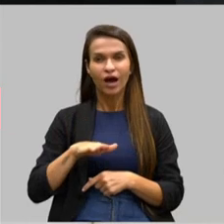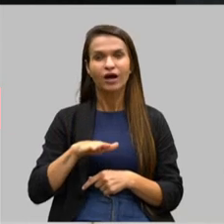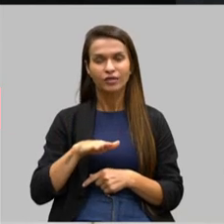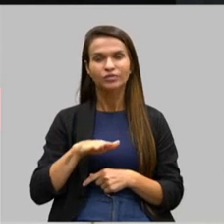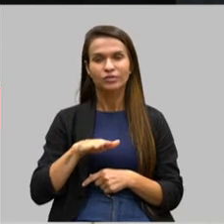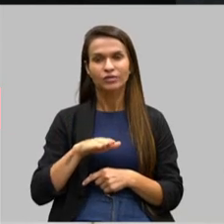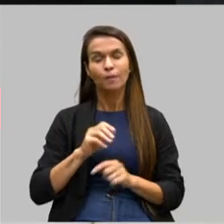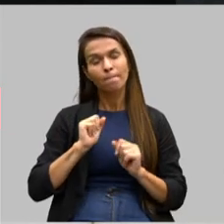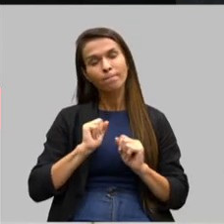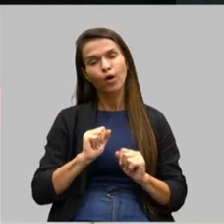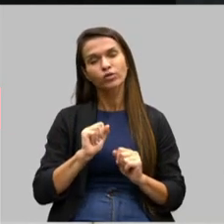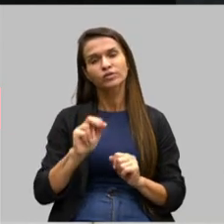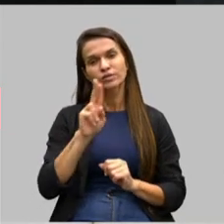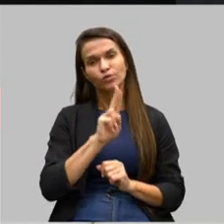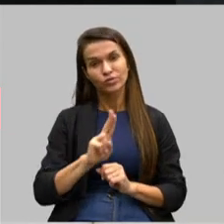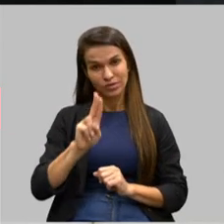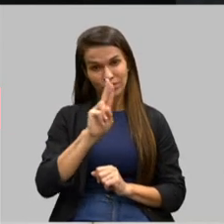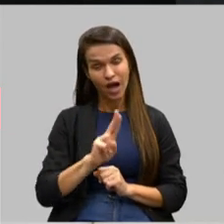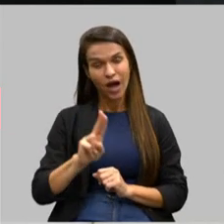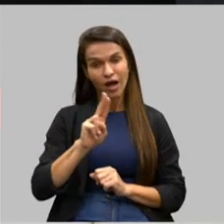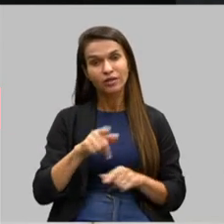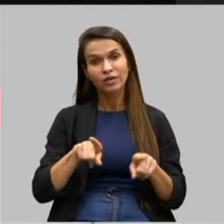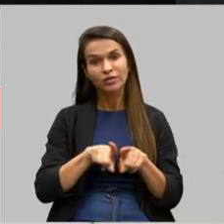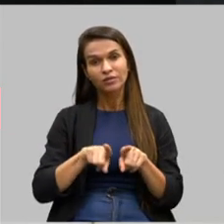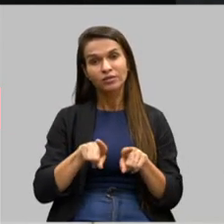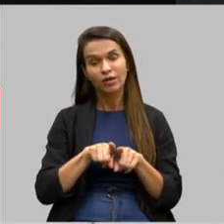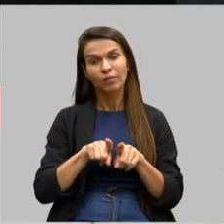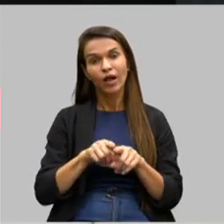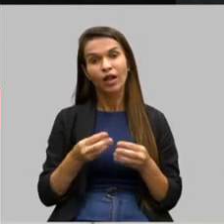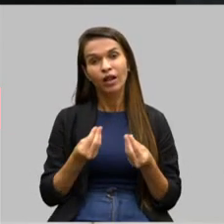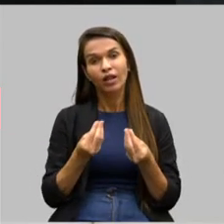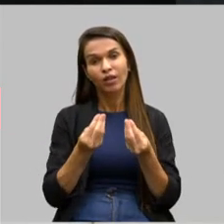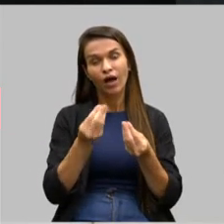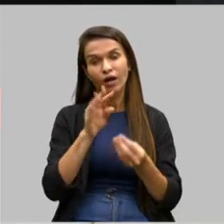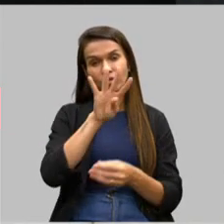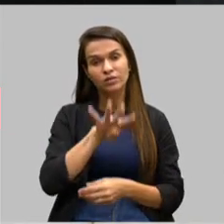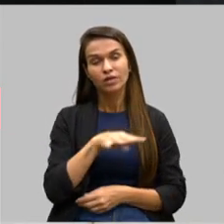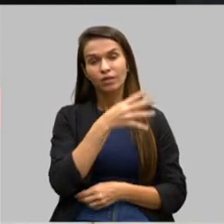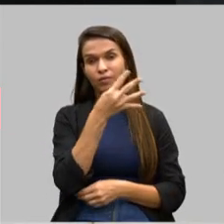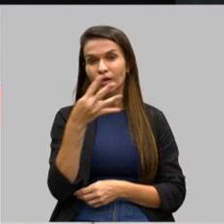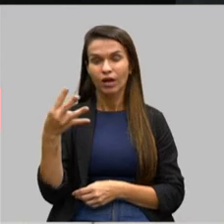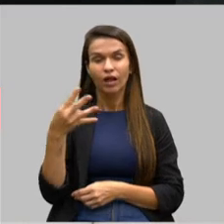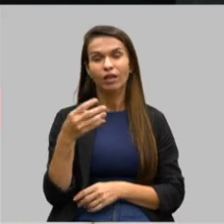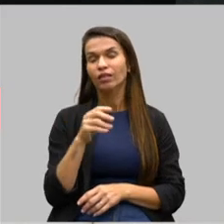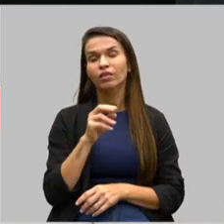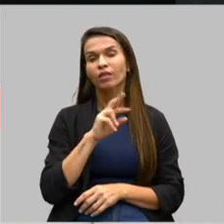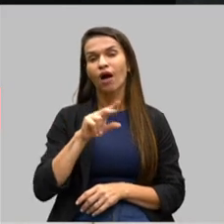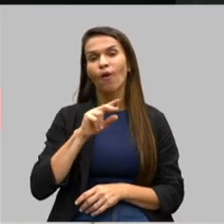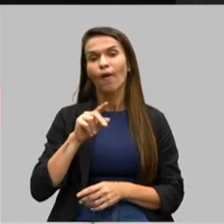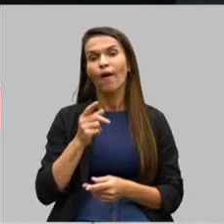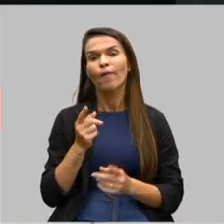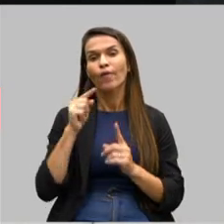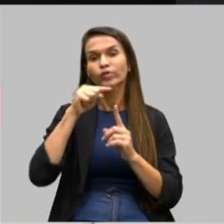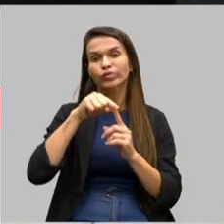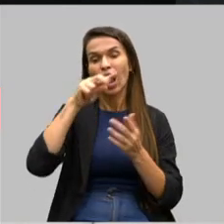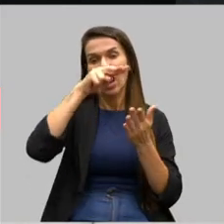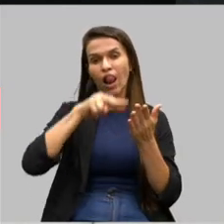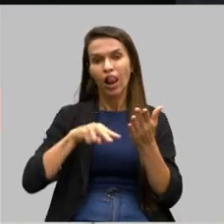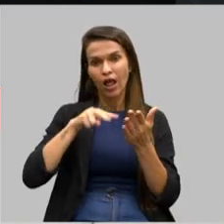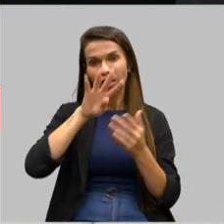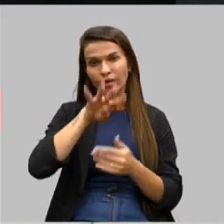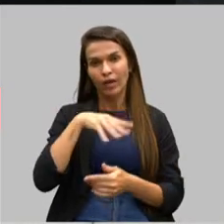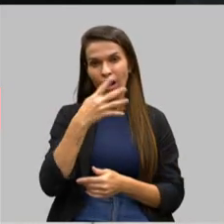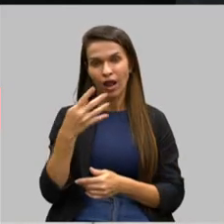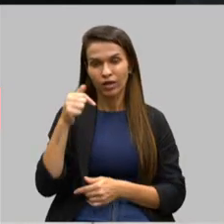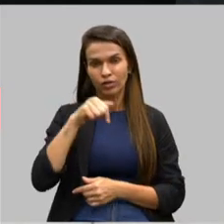podem ser realizadas. Inclusive, eles fornecem essa tabela. Não era intenção minha ler a tabela aqui mesmo, tá, gente? Estou